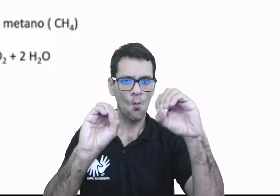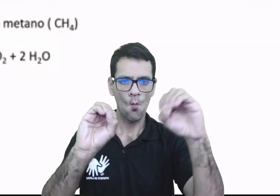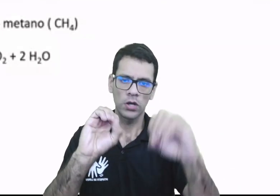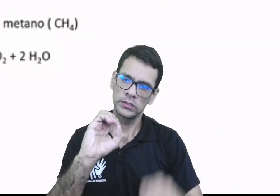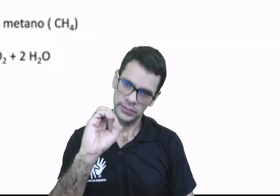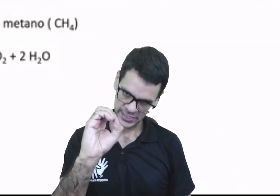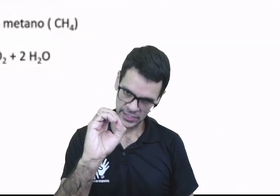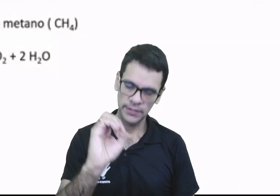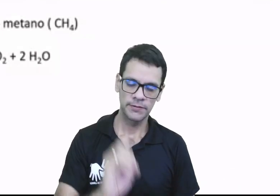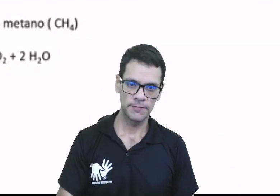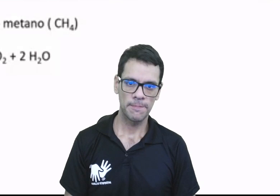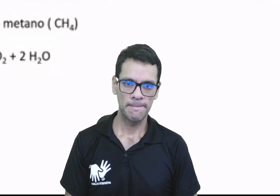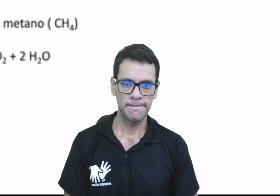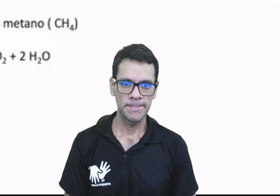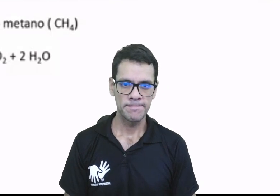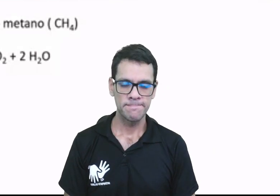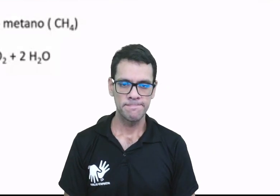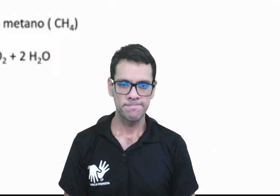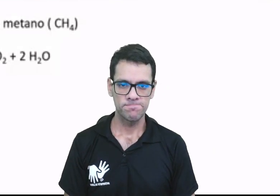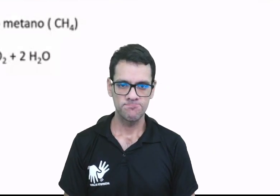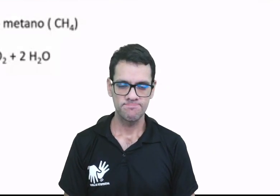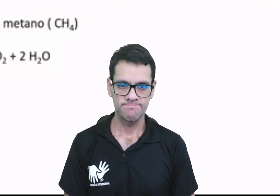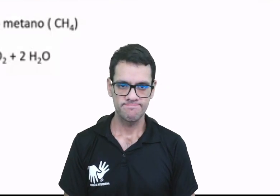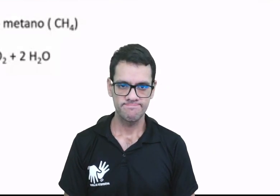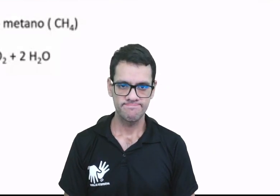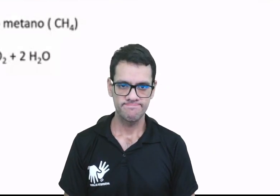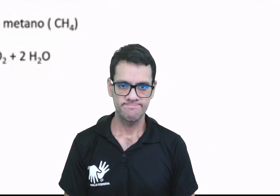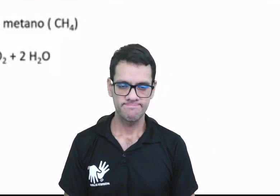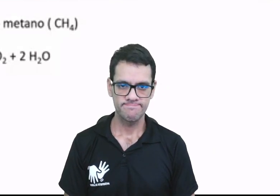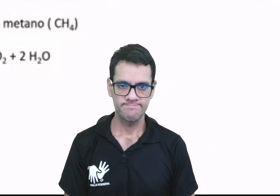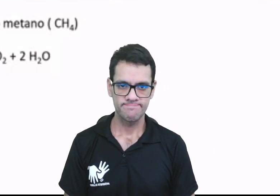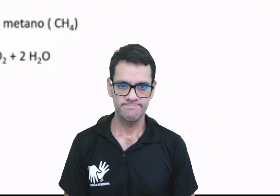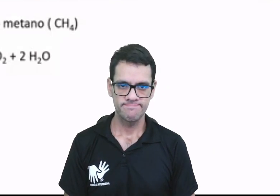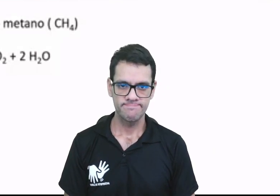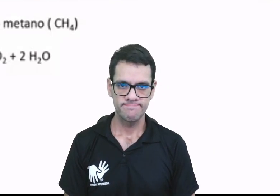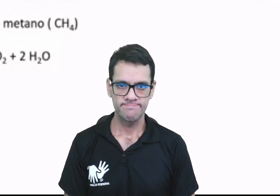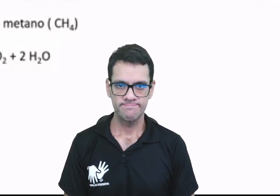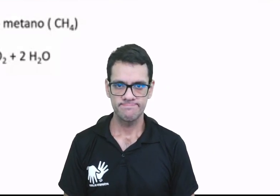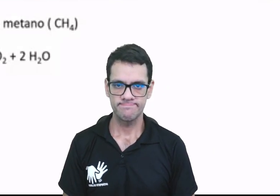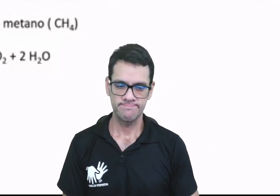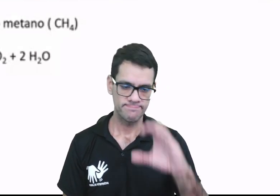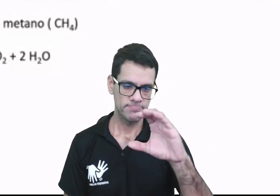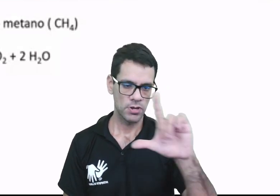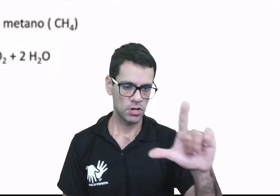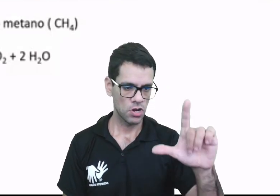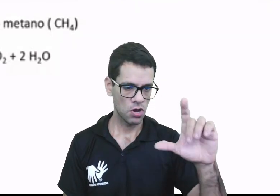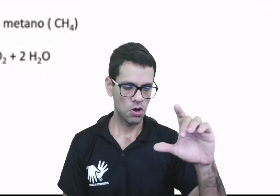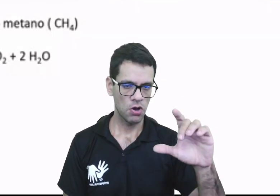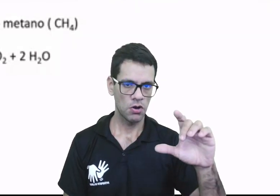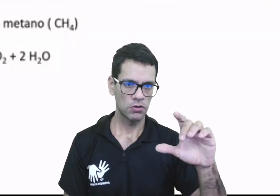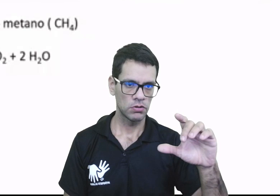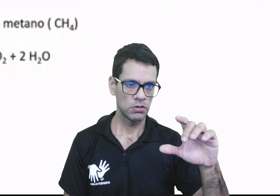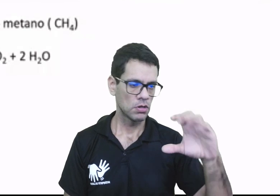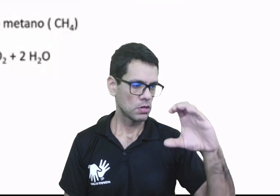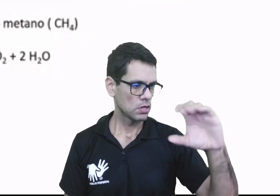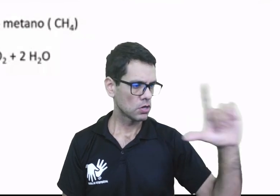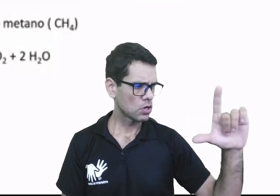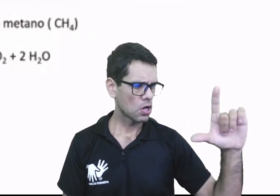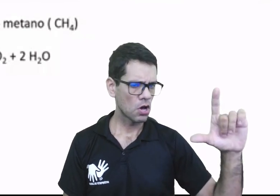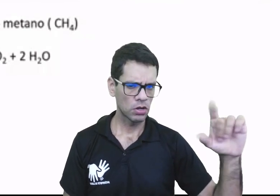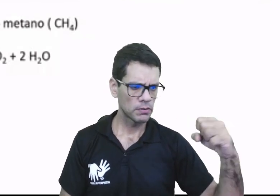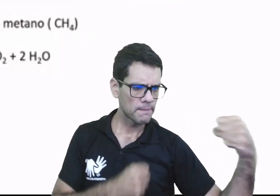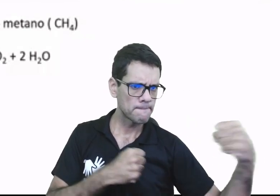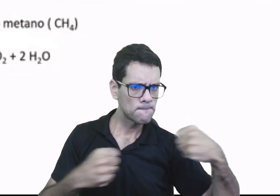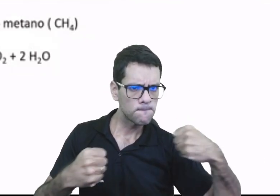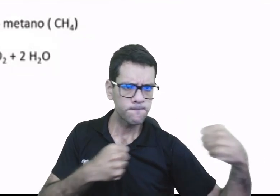0. E aqui, ó, cloro ligado com cloro. Entre cloro e cloro, eles são iguais, eles são gêmeos. Quem que puxa mais